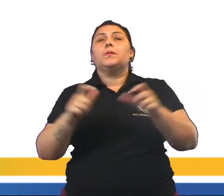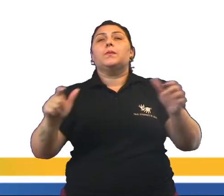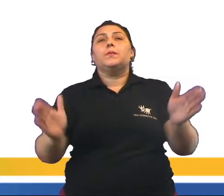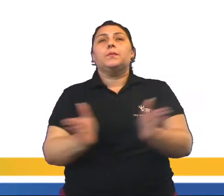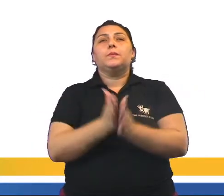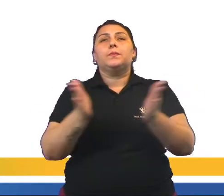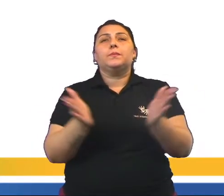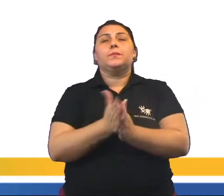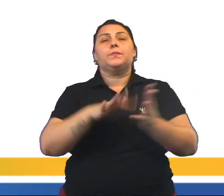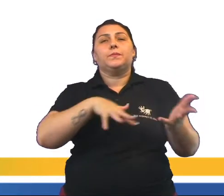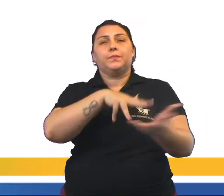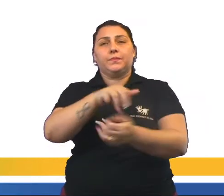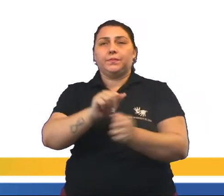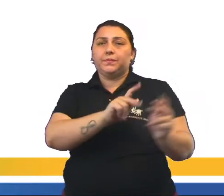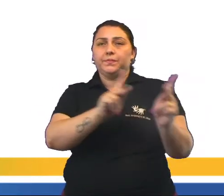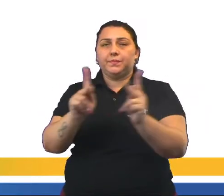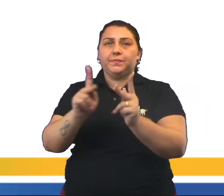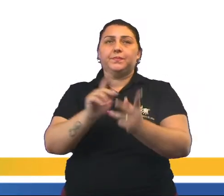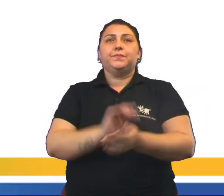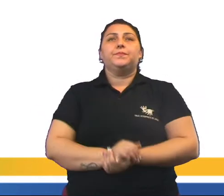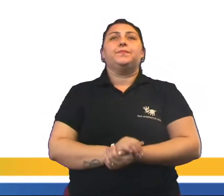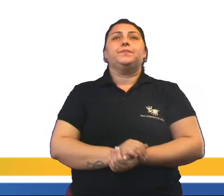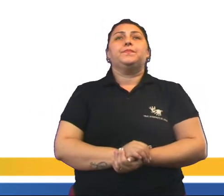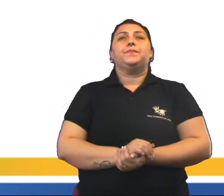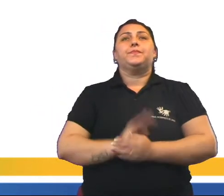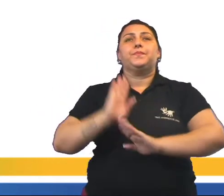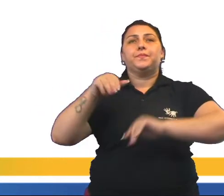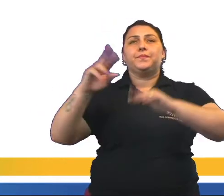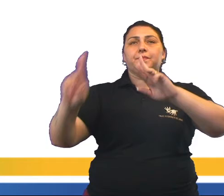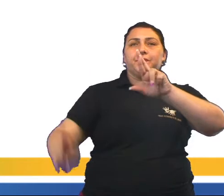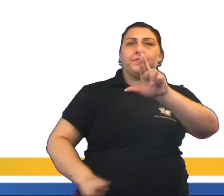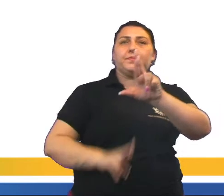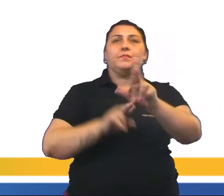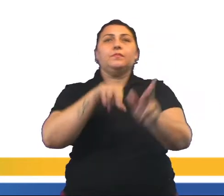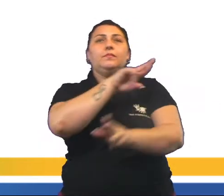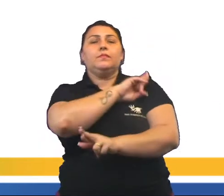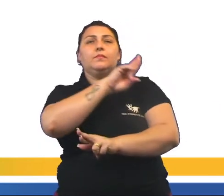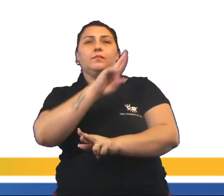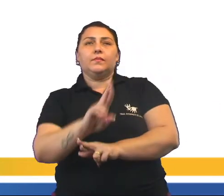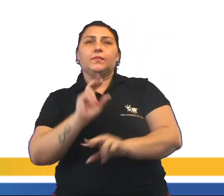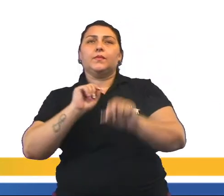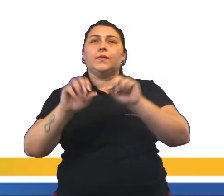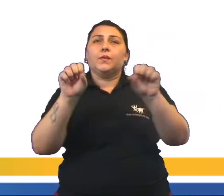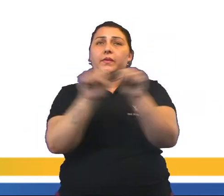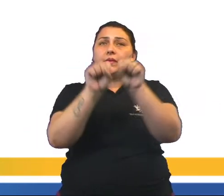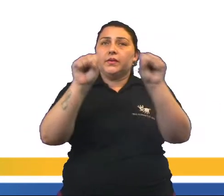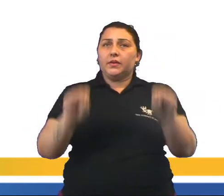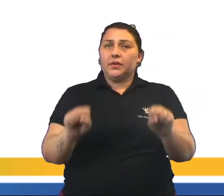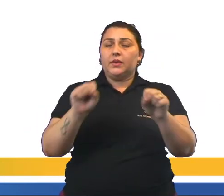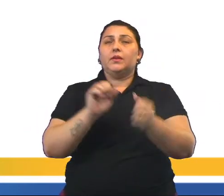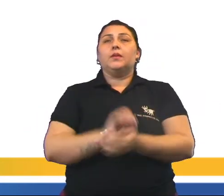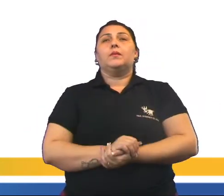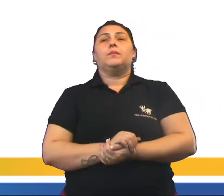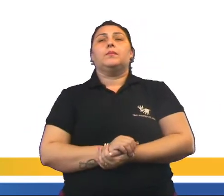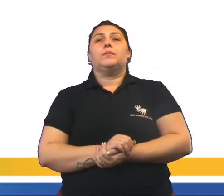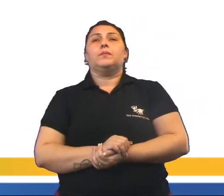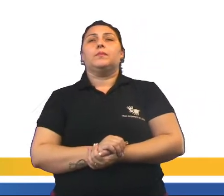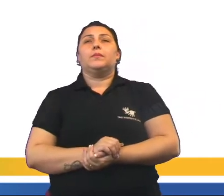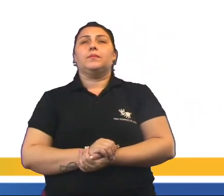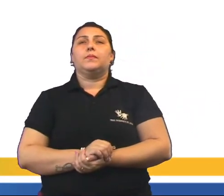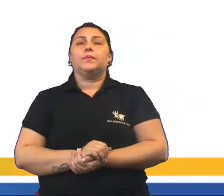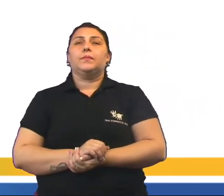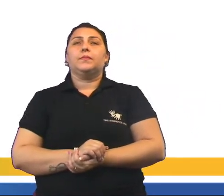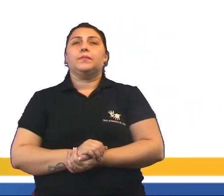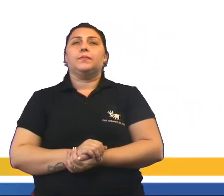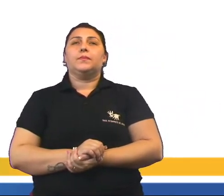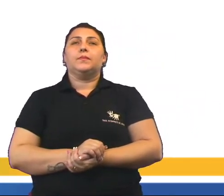no mundo. Okay? A expressão desenvolvimento sustentável representa uma armadilha do sistema, né? Ou seja, assume os termos